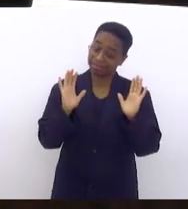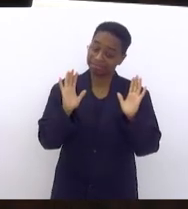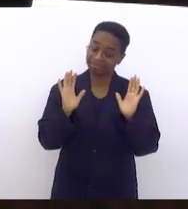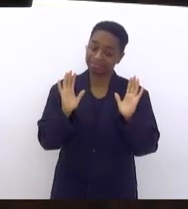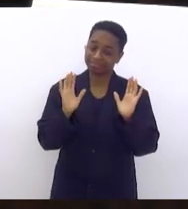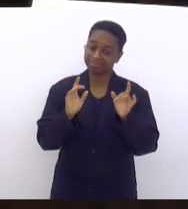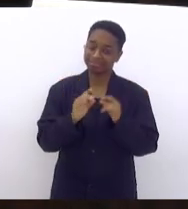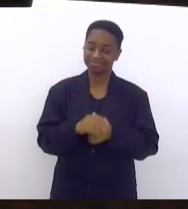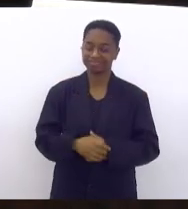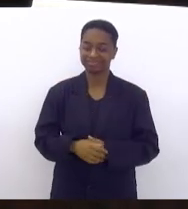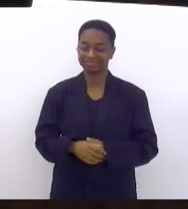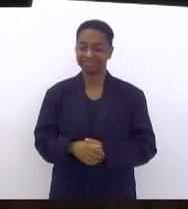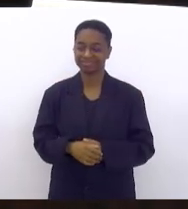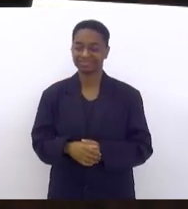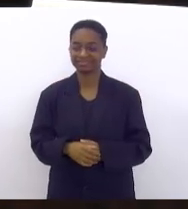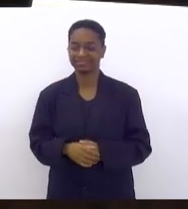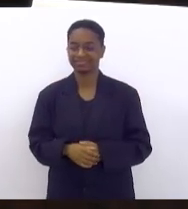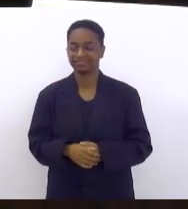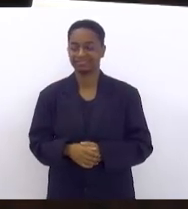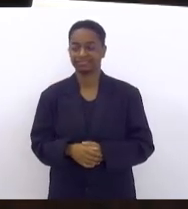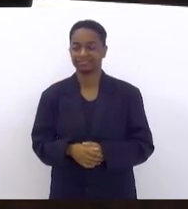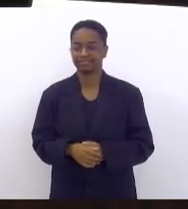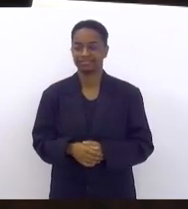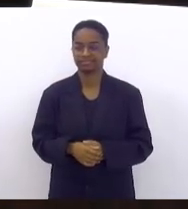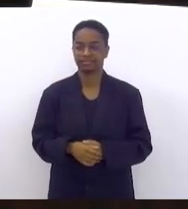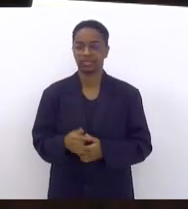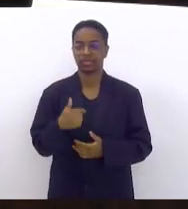Com certeza.